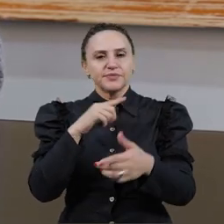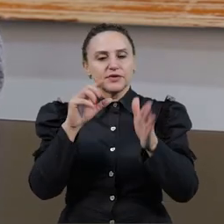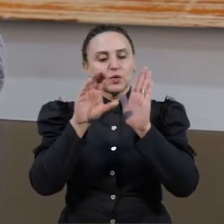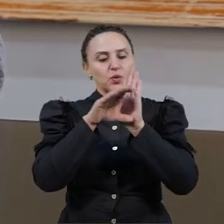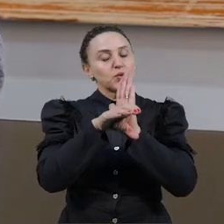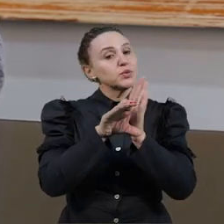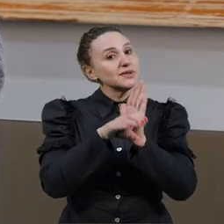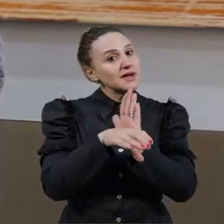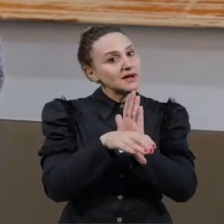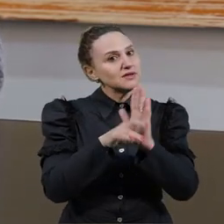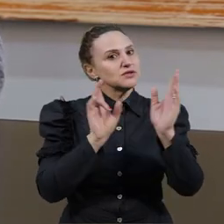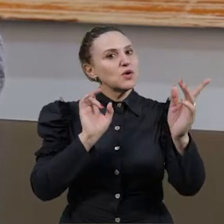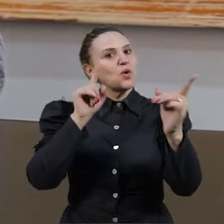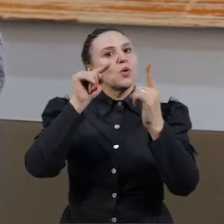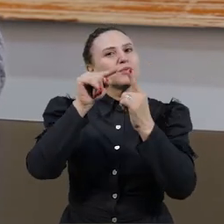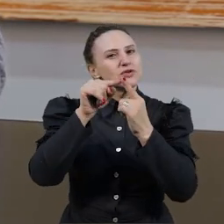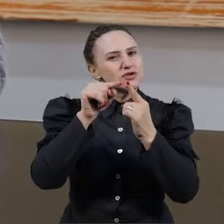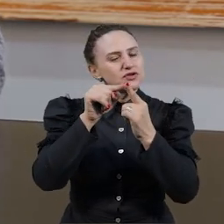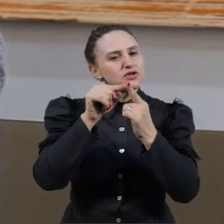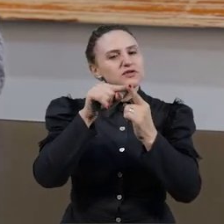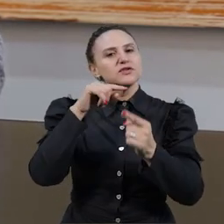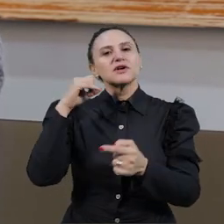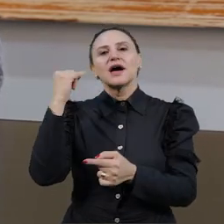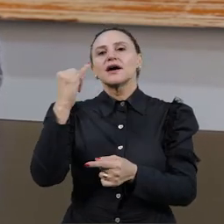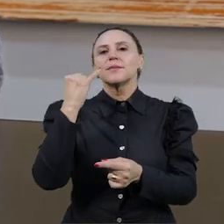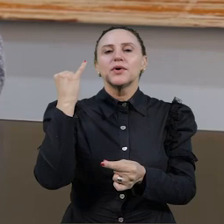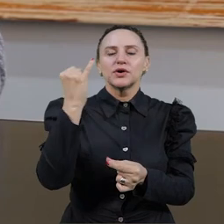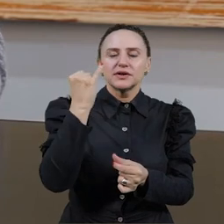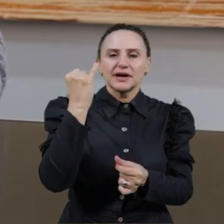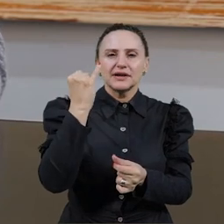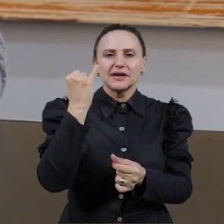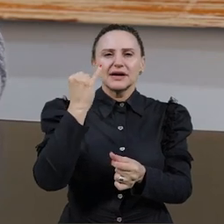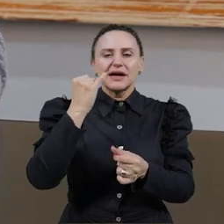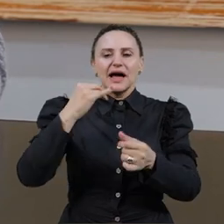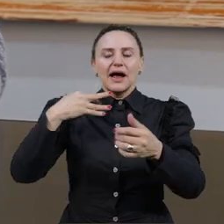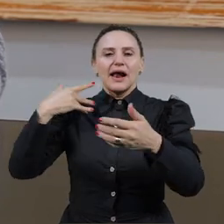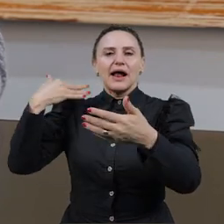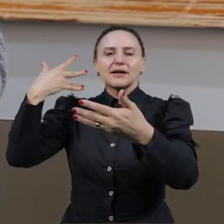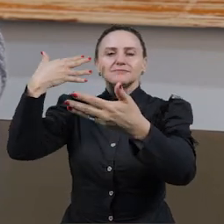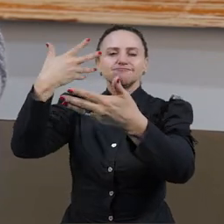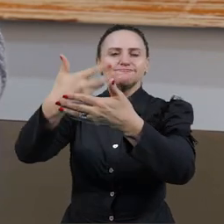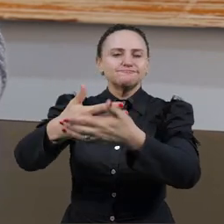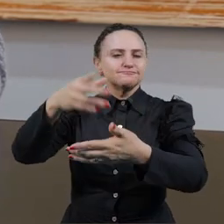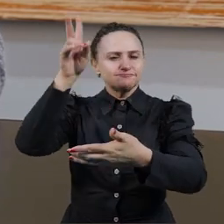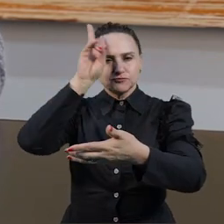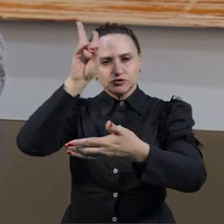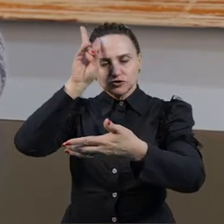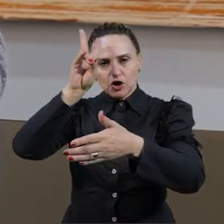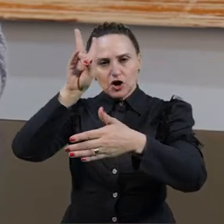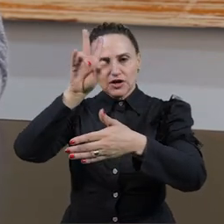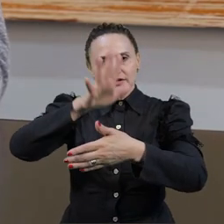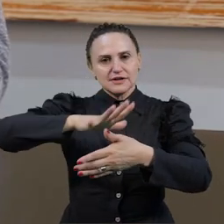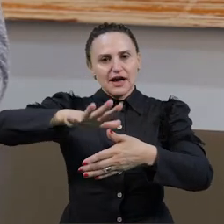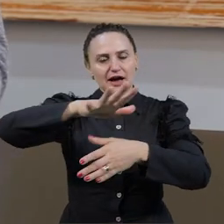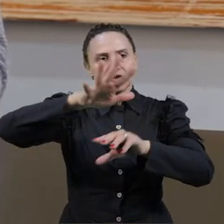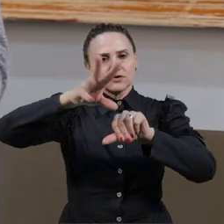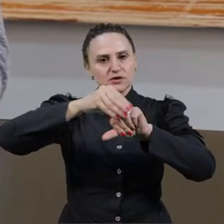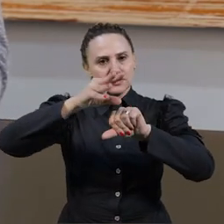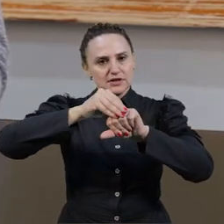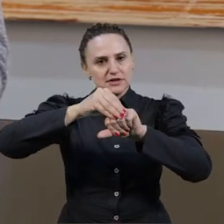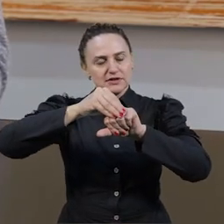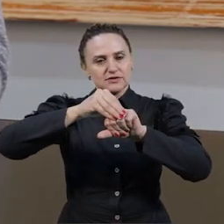conceitos objetivos a importância a trajetória histórica dessas áreas de conhecimento dentro da educação